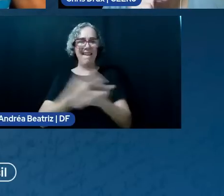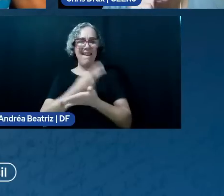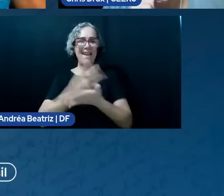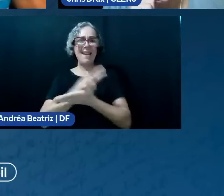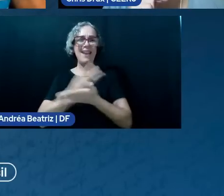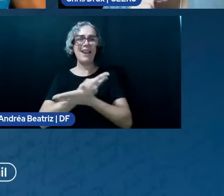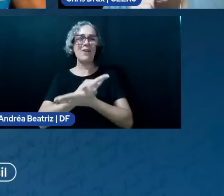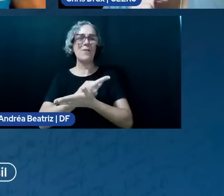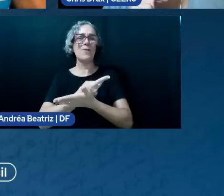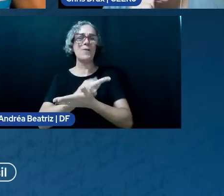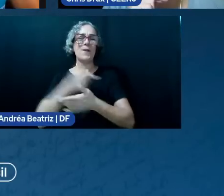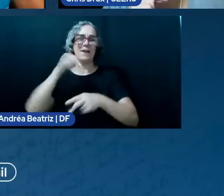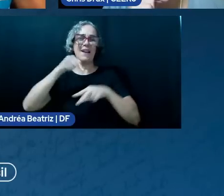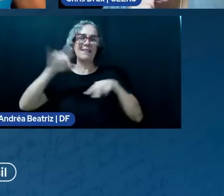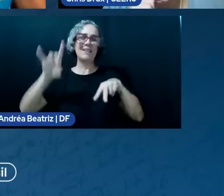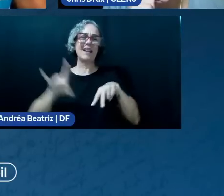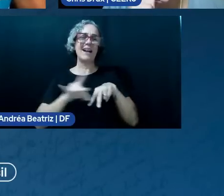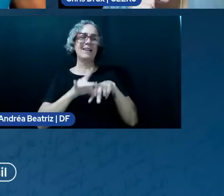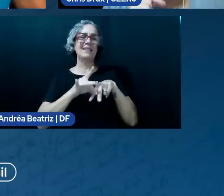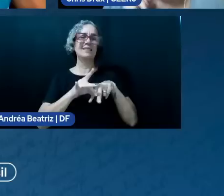linhas gerais,